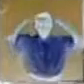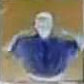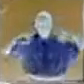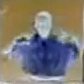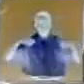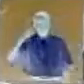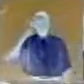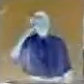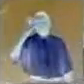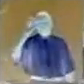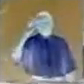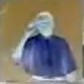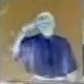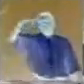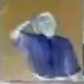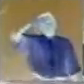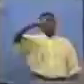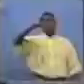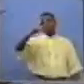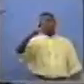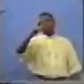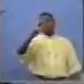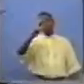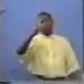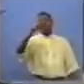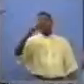Coitado do Frei Damião. Feio.